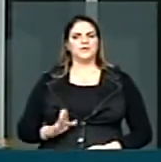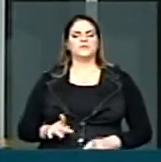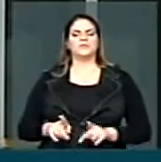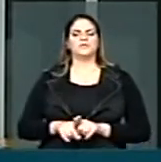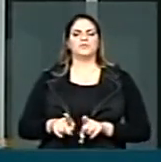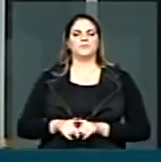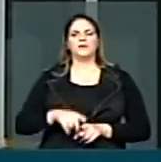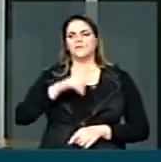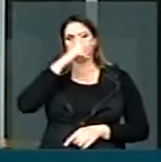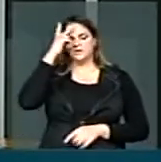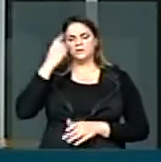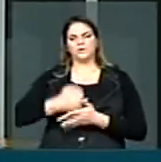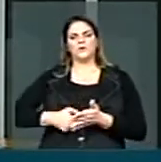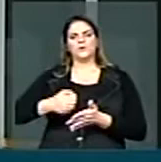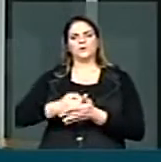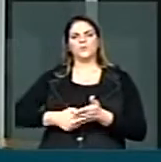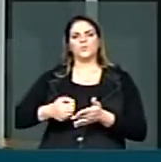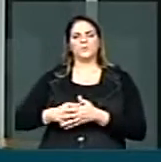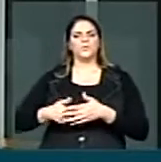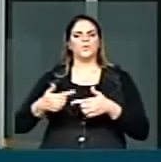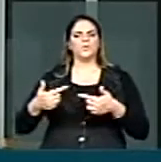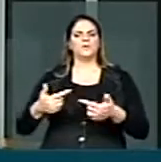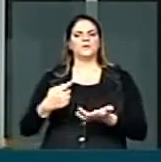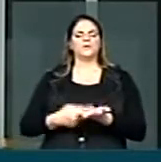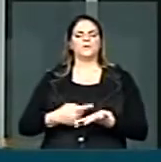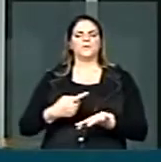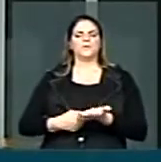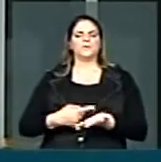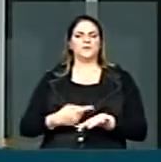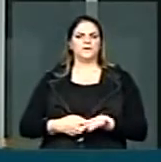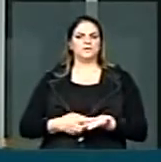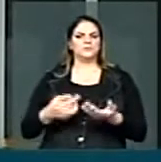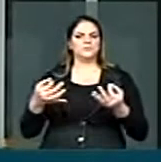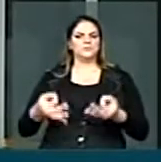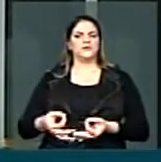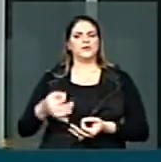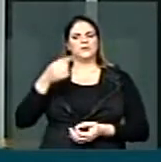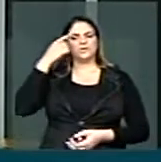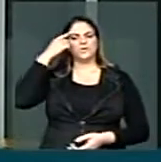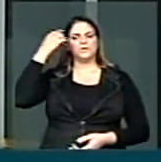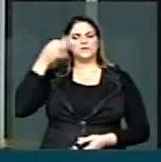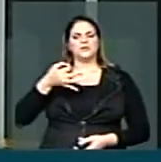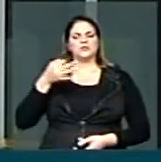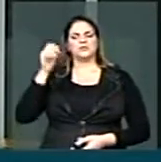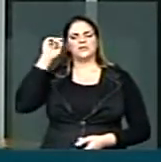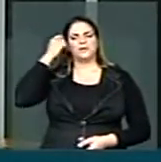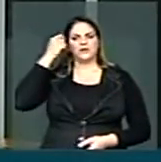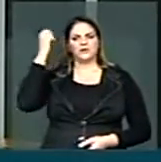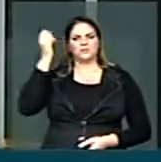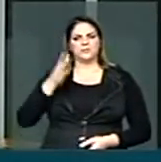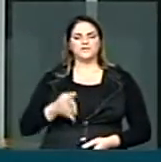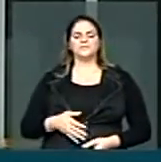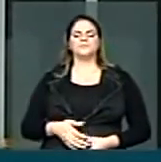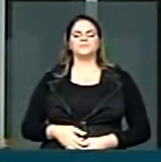que defendem aqueles grandes compromissos com a consciência negra em nosso